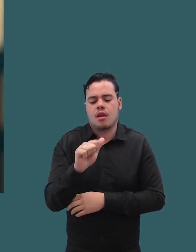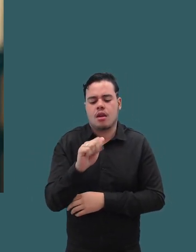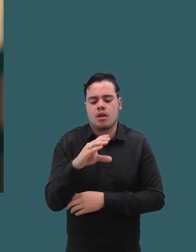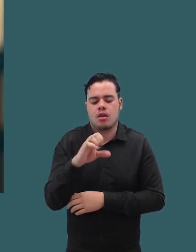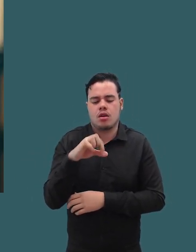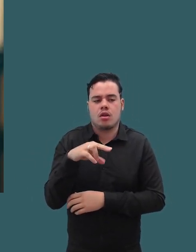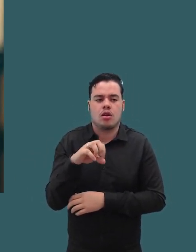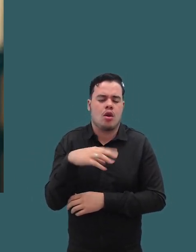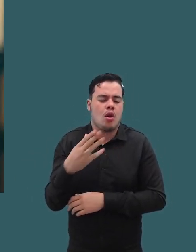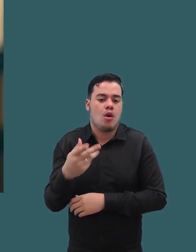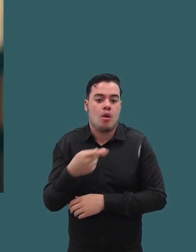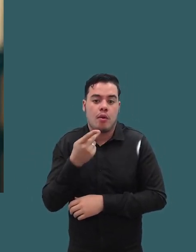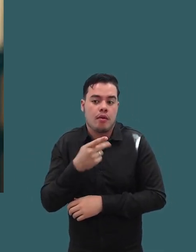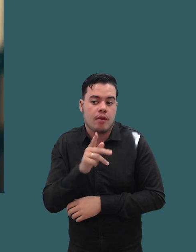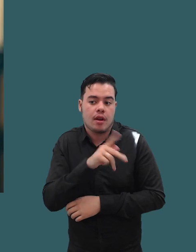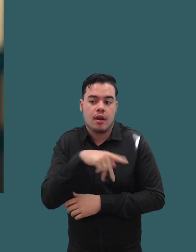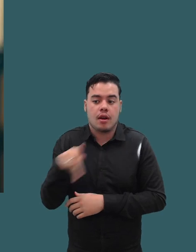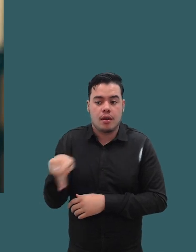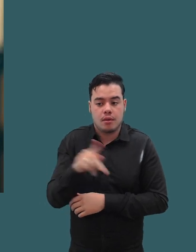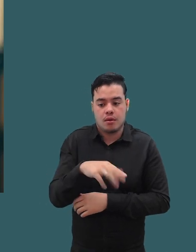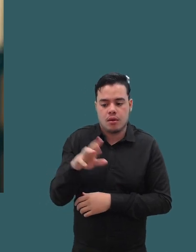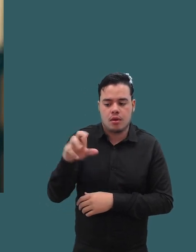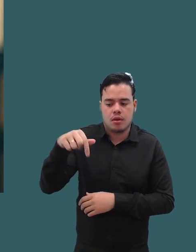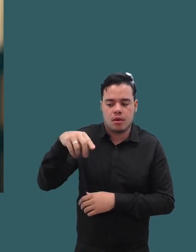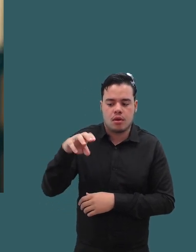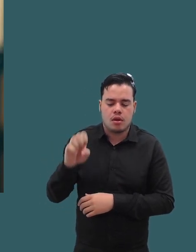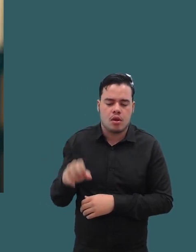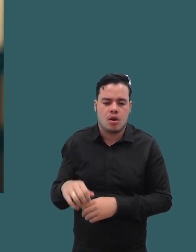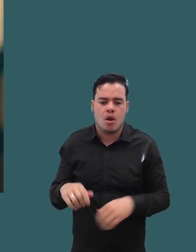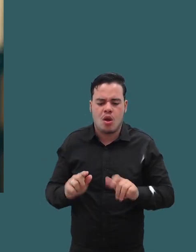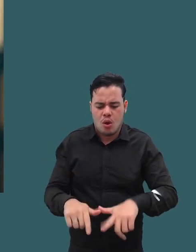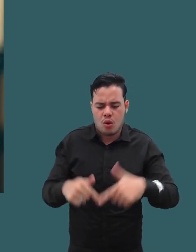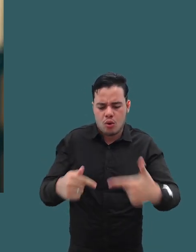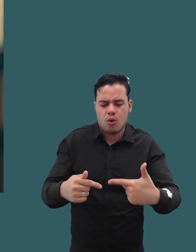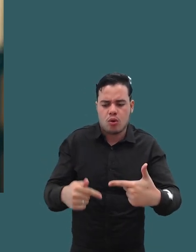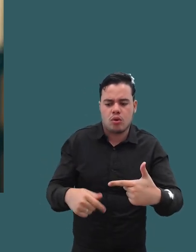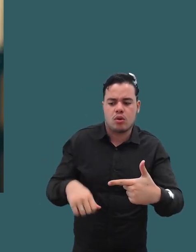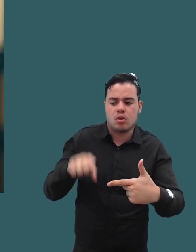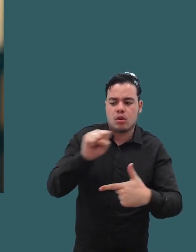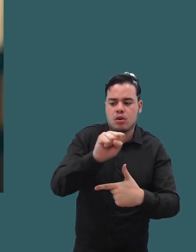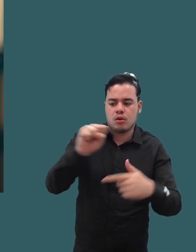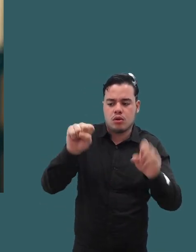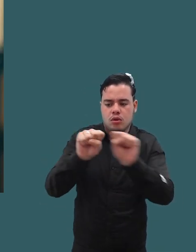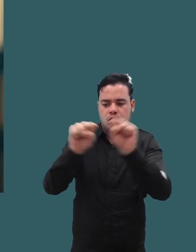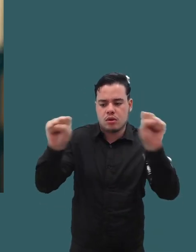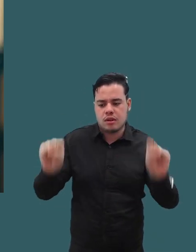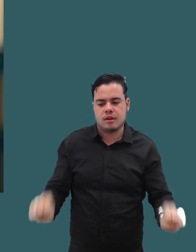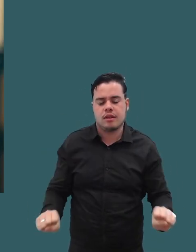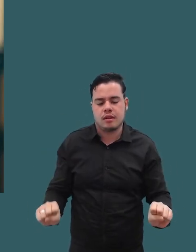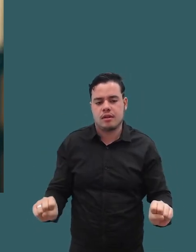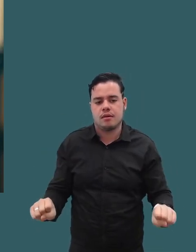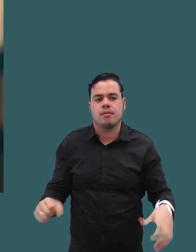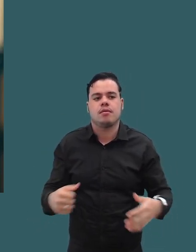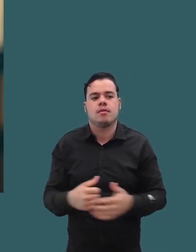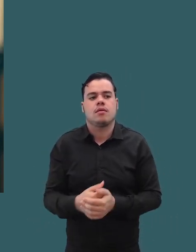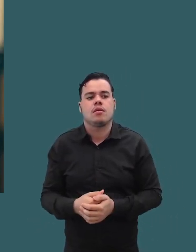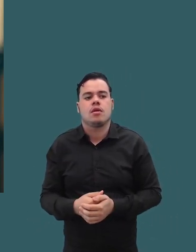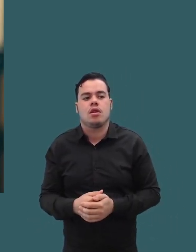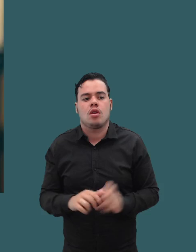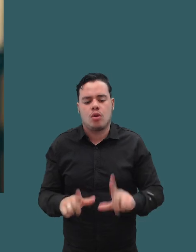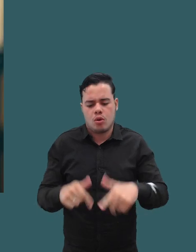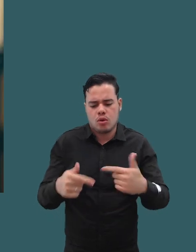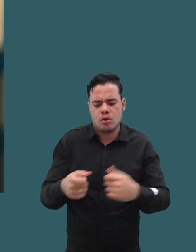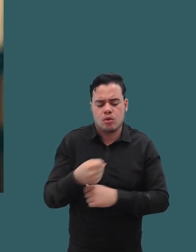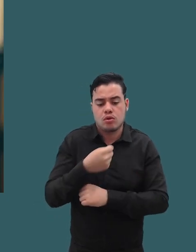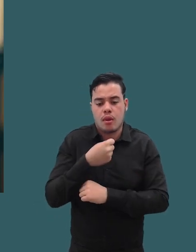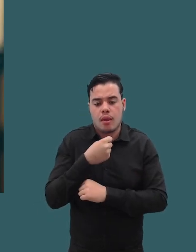chama a professora Raquel, contra os ecossistemas desinformativos. Então, são modalidades importantes do jornalismo